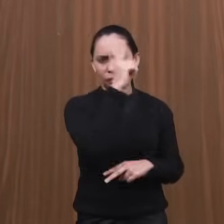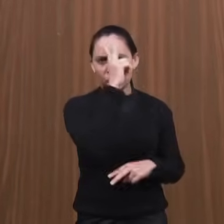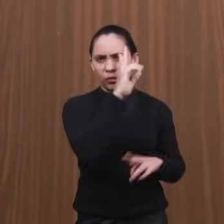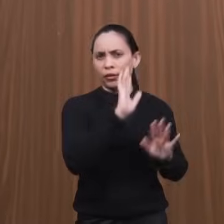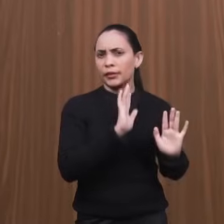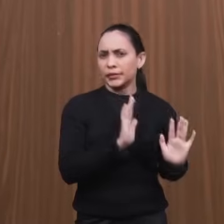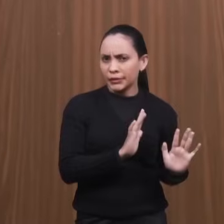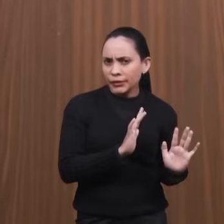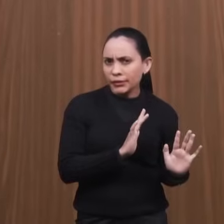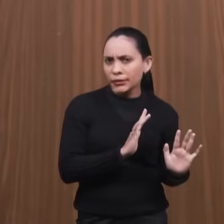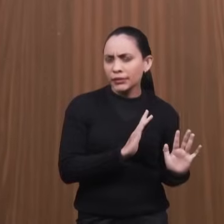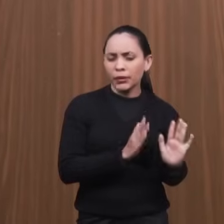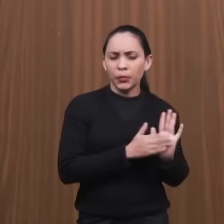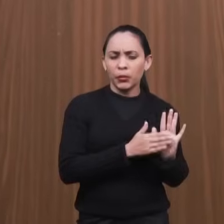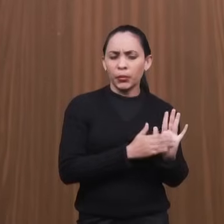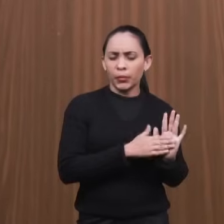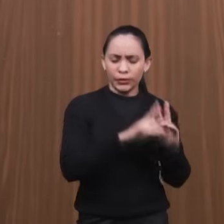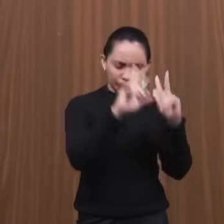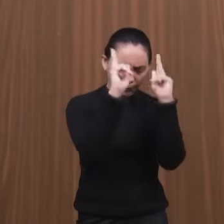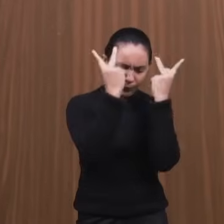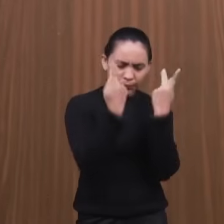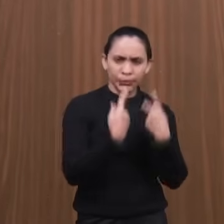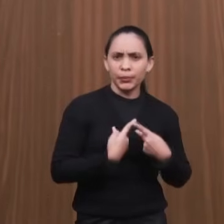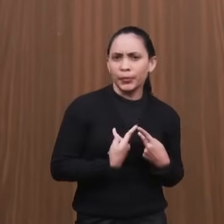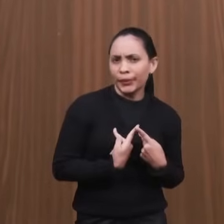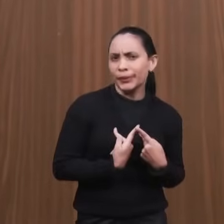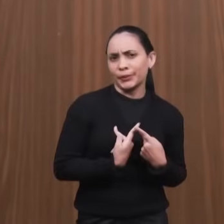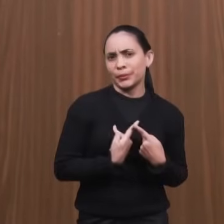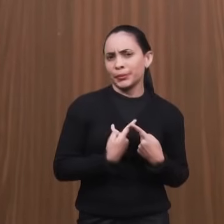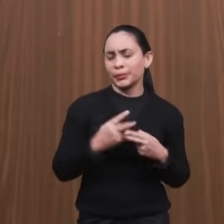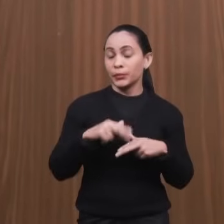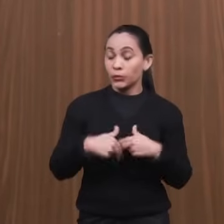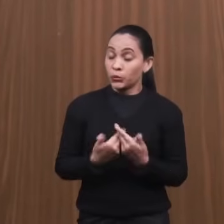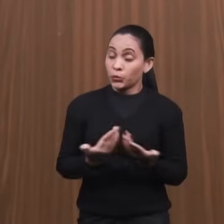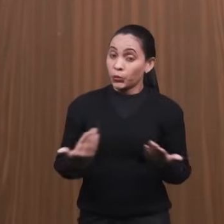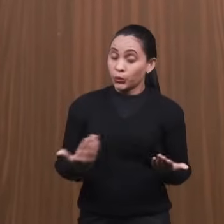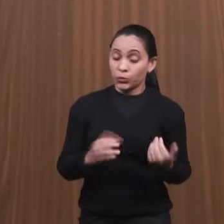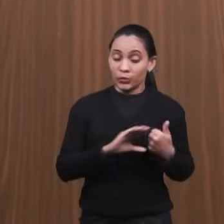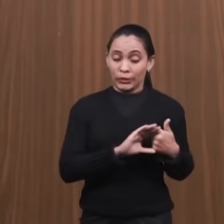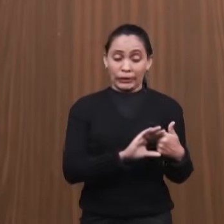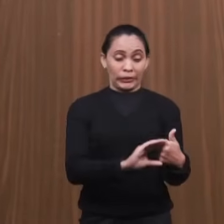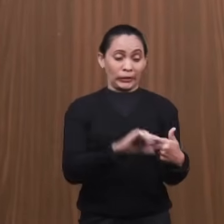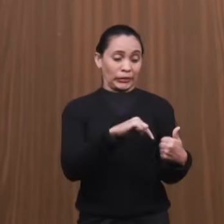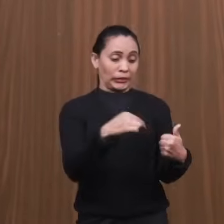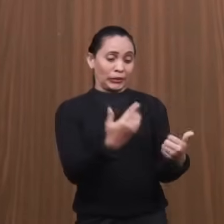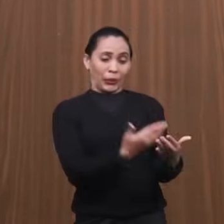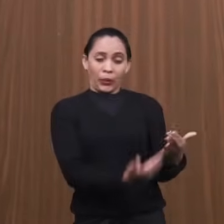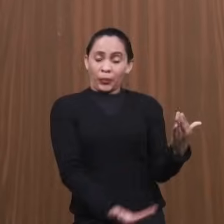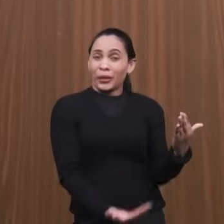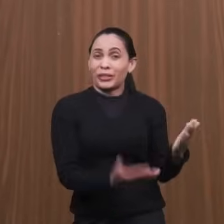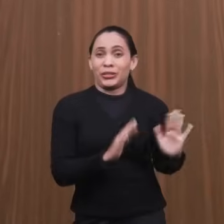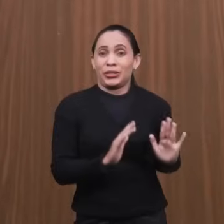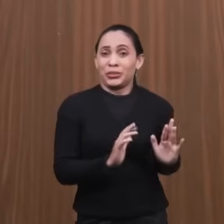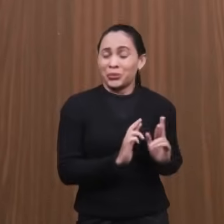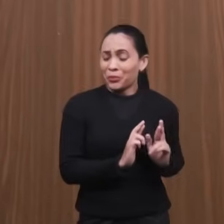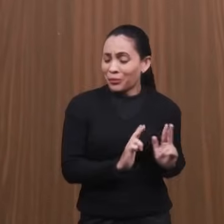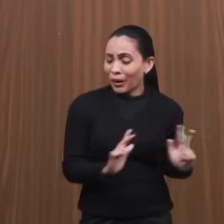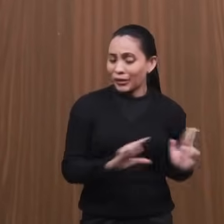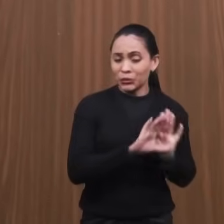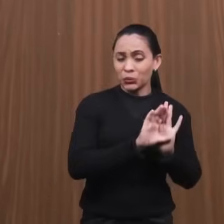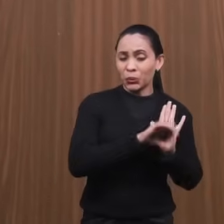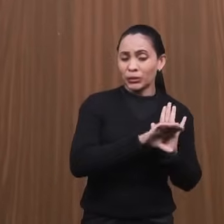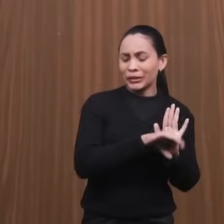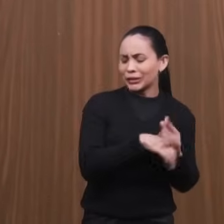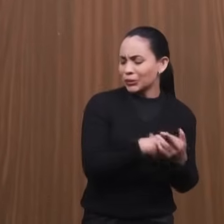histórica, de propósito humano. É por isso que o cristianismo hoje está perdido em uma série de conceitos,